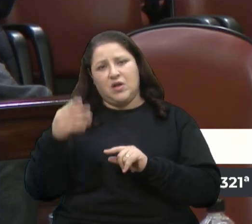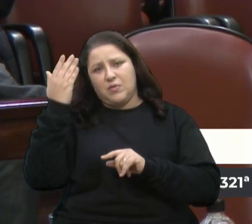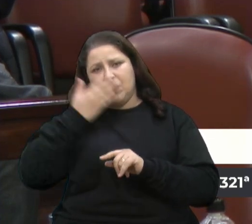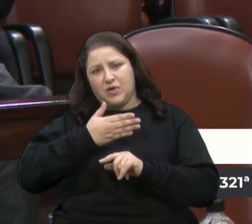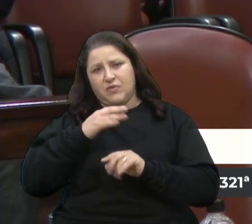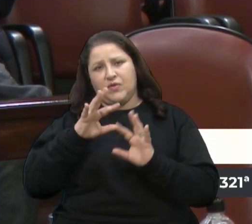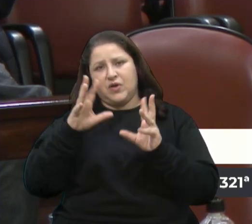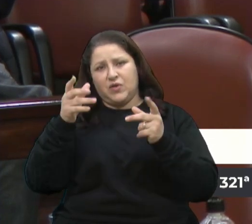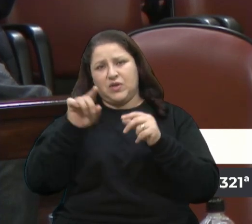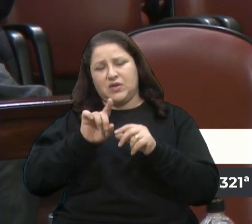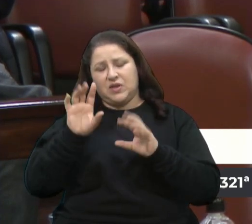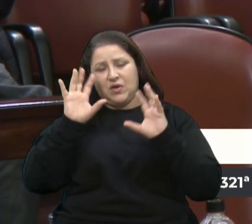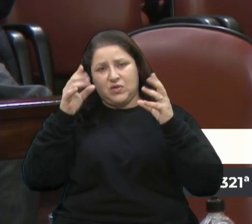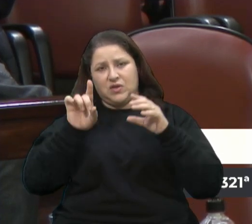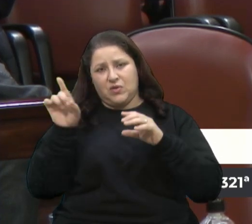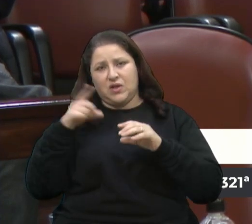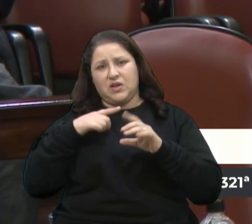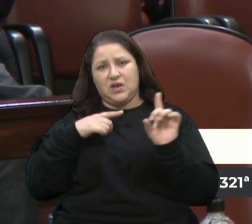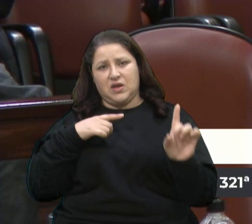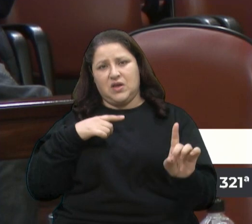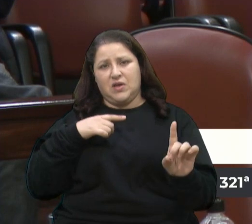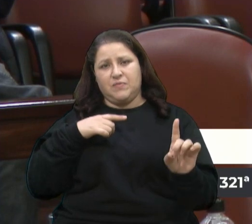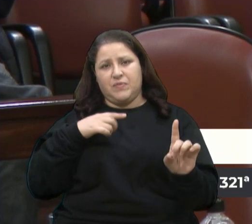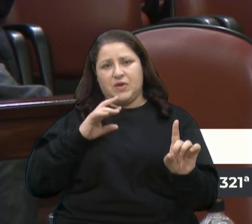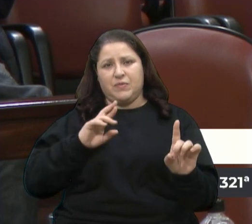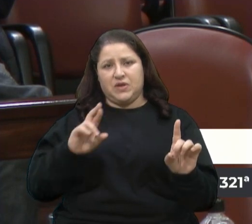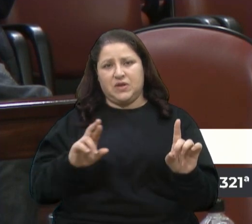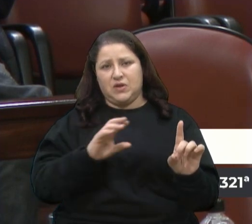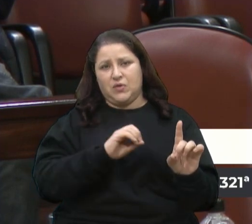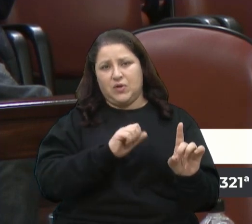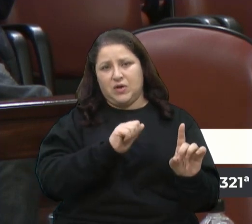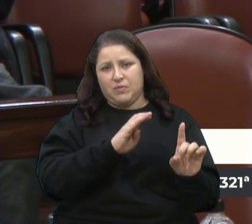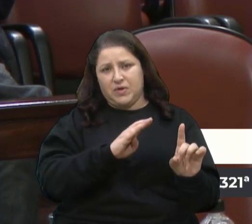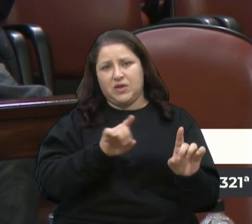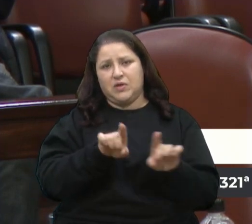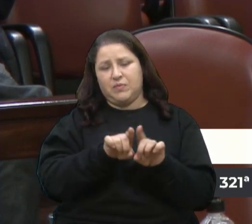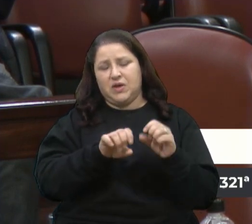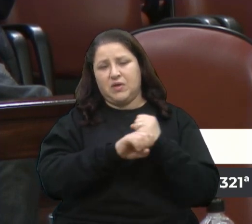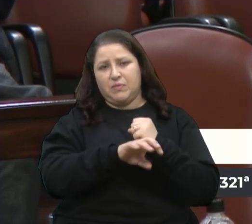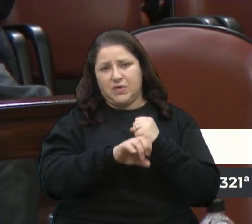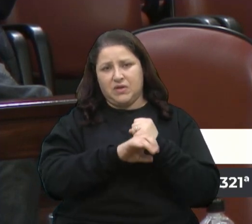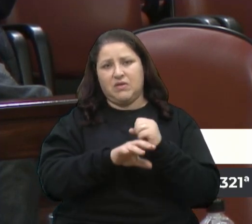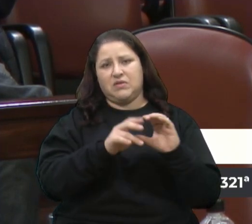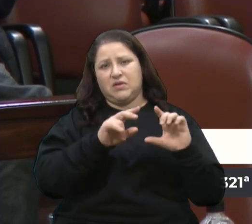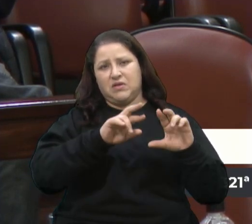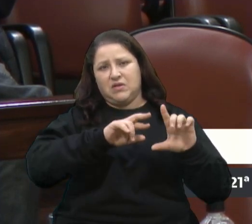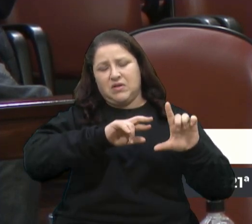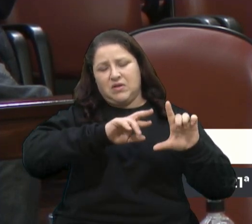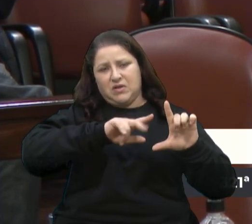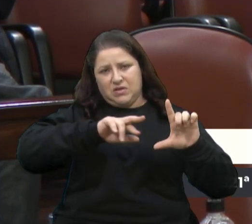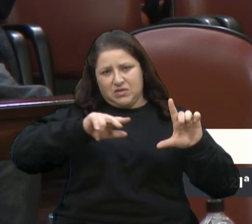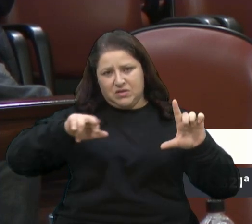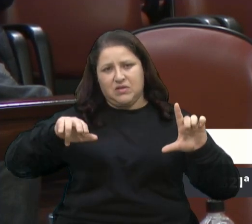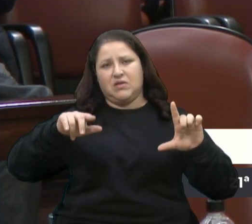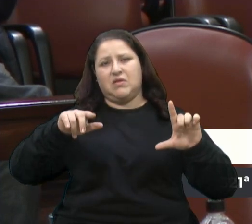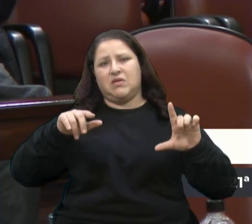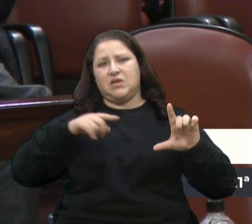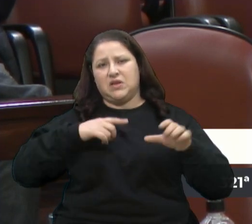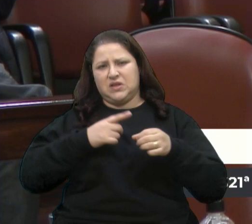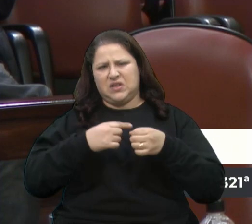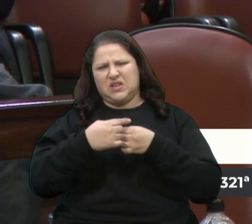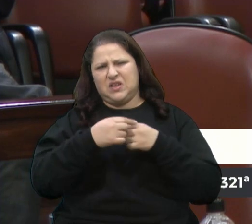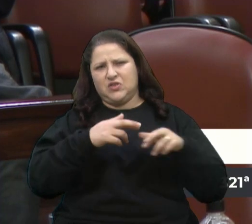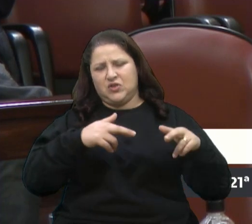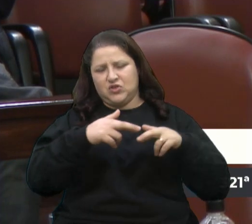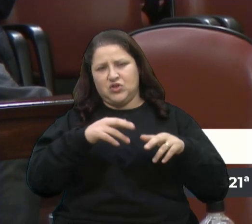que aconteceu lá. Tinha um representante da OAB, tinha imprensa presente de alguns municípios da região, né, tinha pessoal